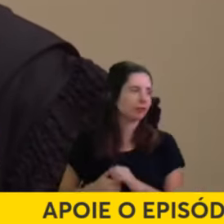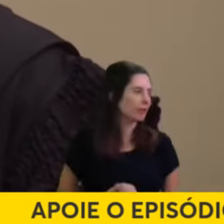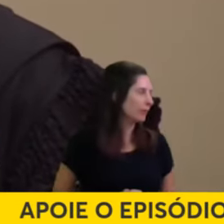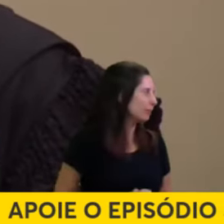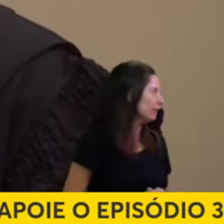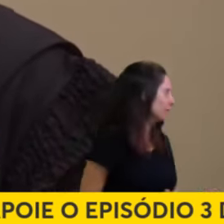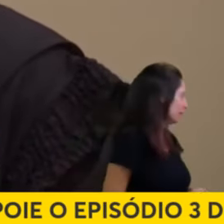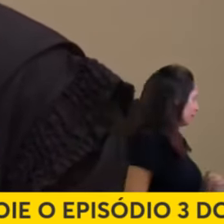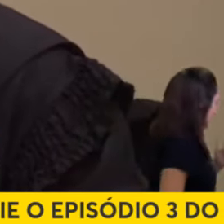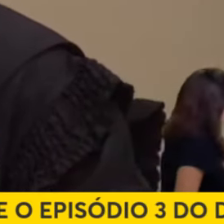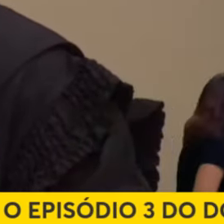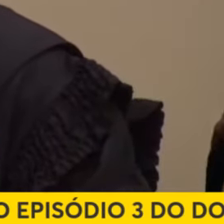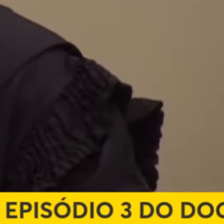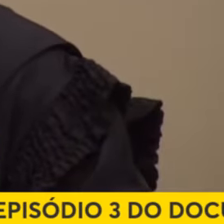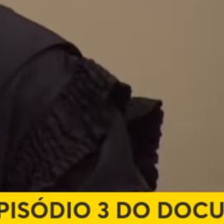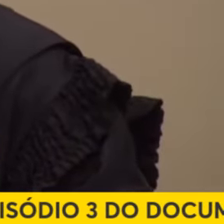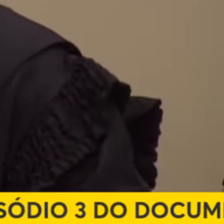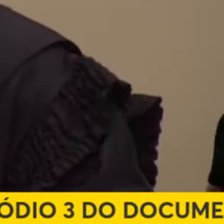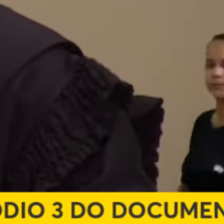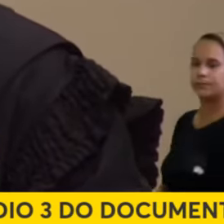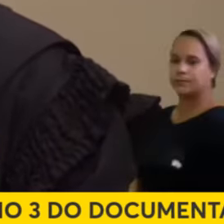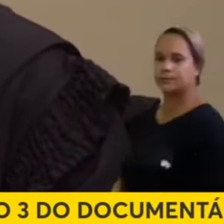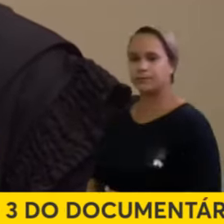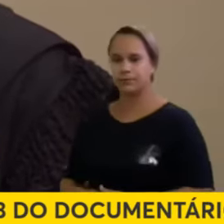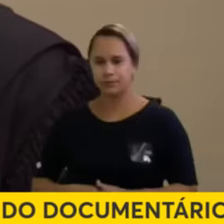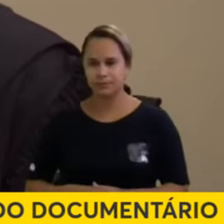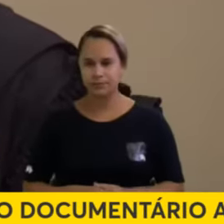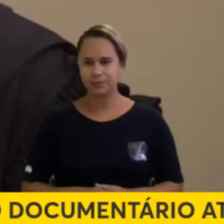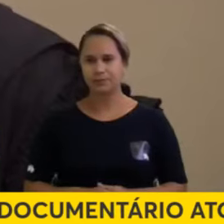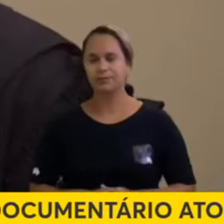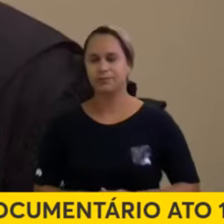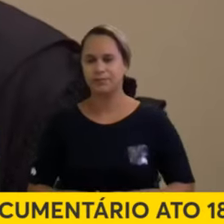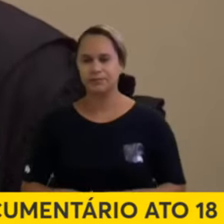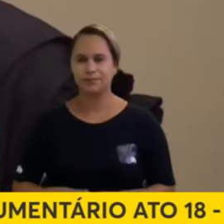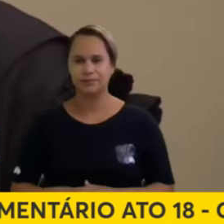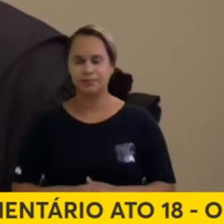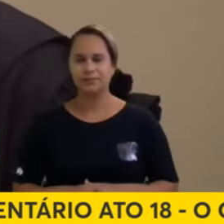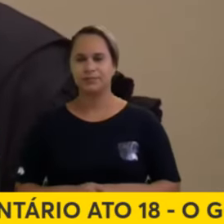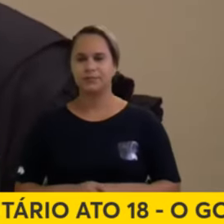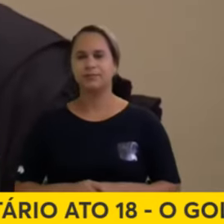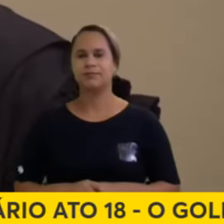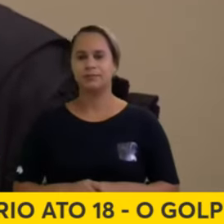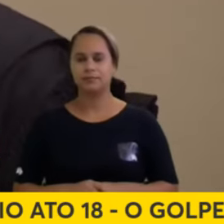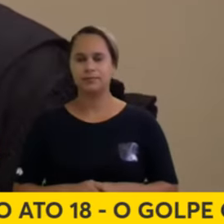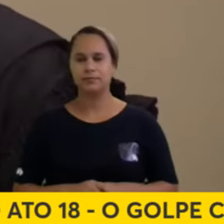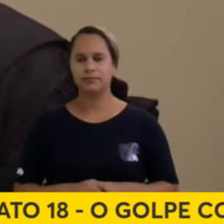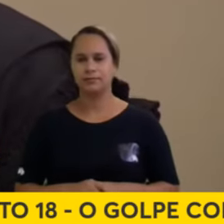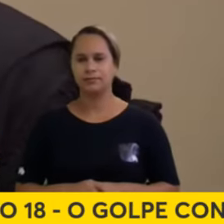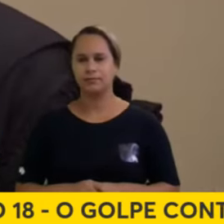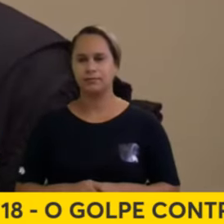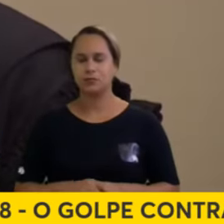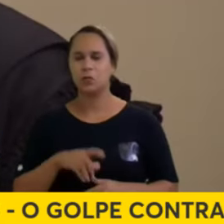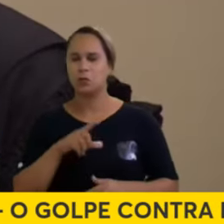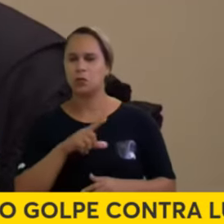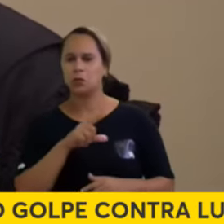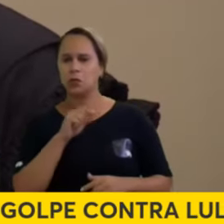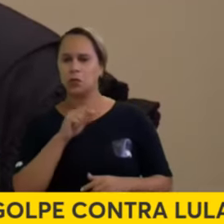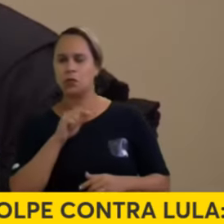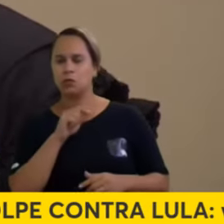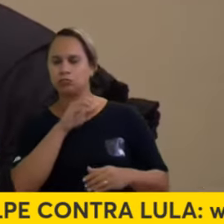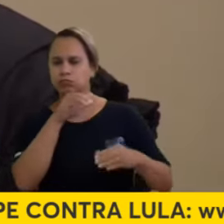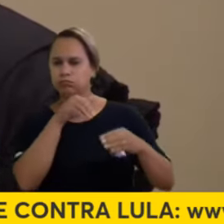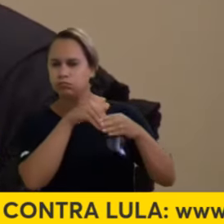Assessoria Jurídica havendo liberdade de contratação de Quem quiserem para tal desiderato tratando-se de escolha interna corporis Além